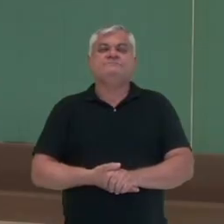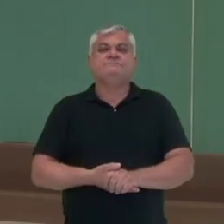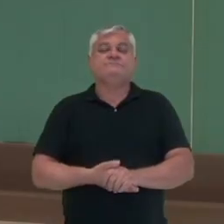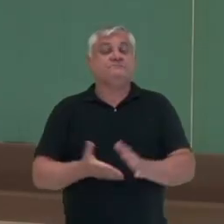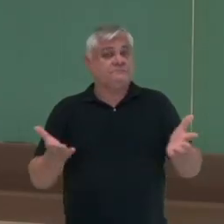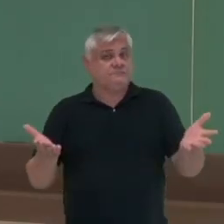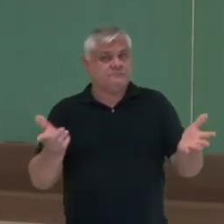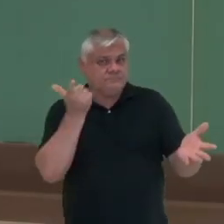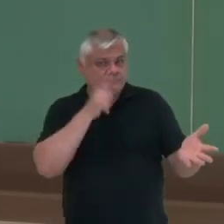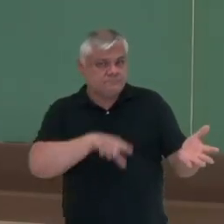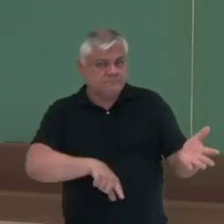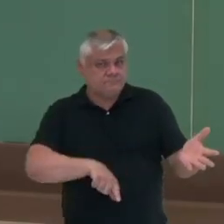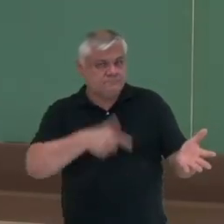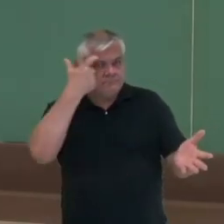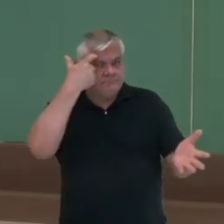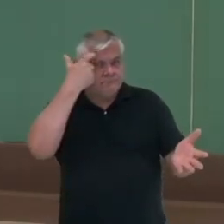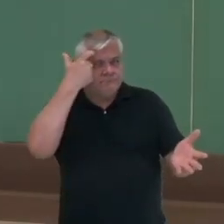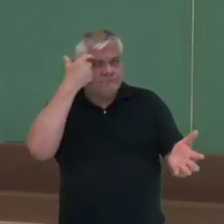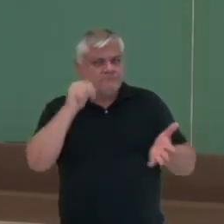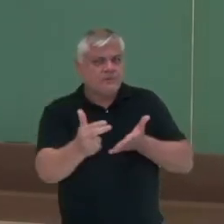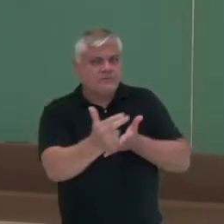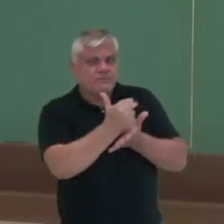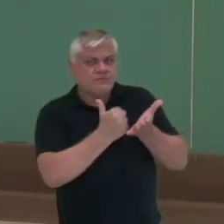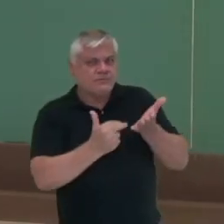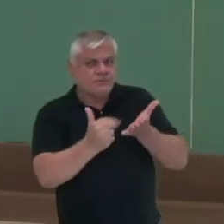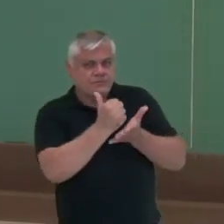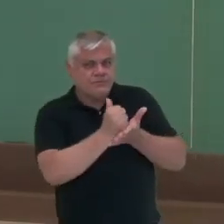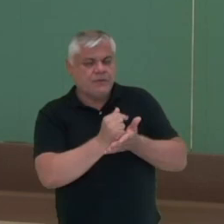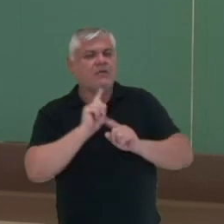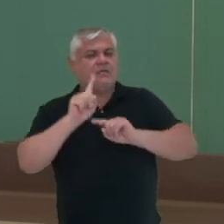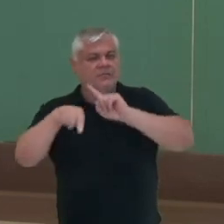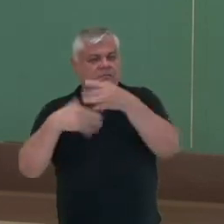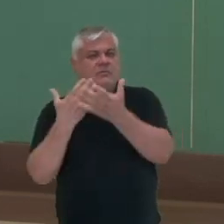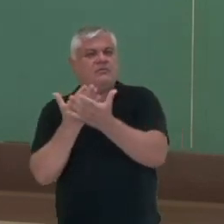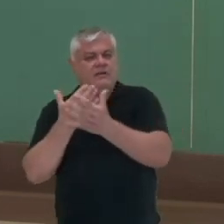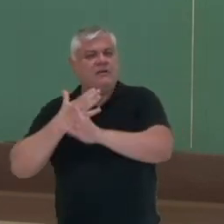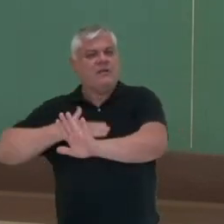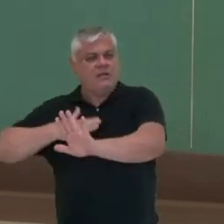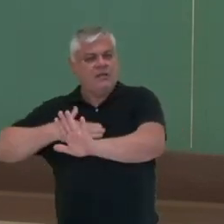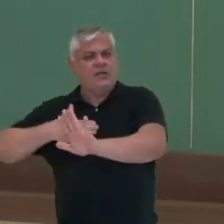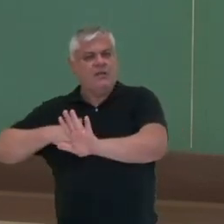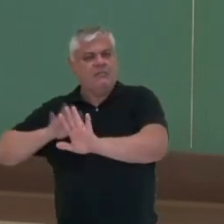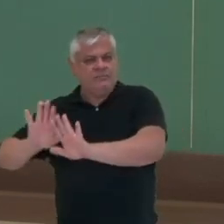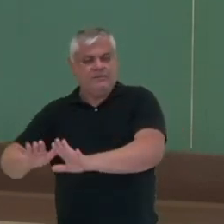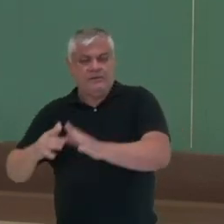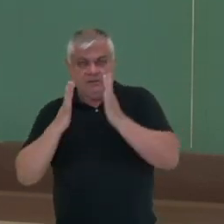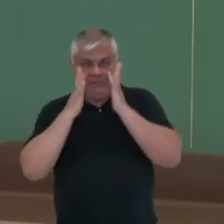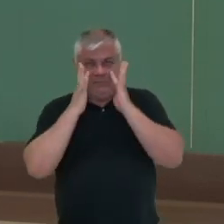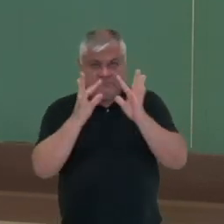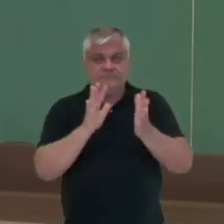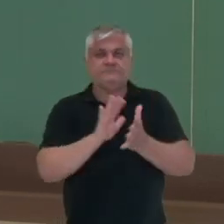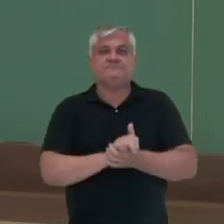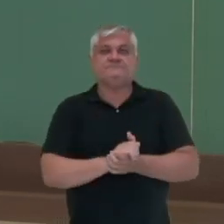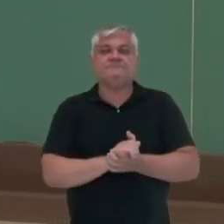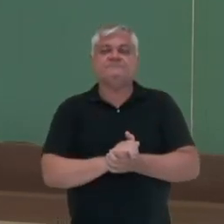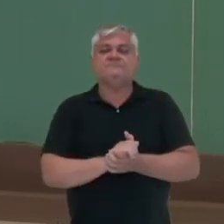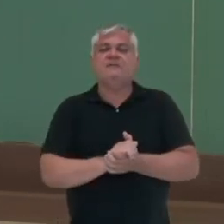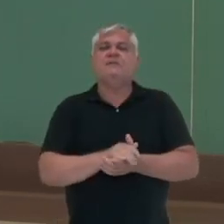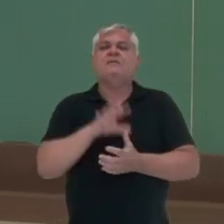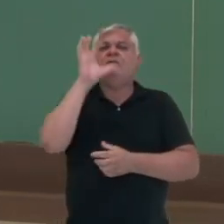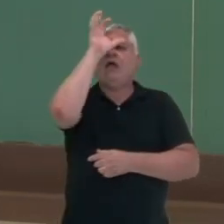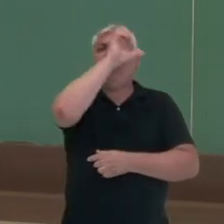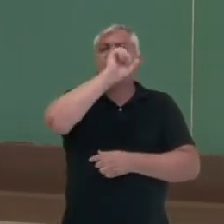E aí, galera, conseguiu pensar num desenho? Depois da aula você termina com mais calma, que ninguém tem que fazer nada atropelado aqui. Nessa aula